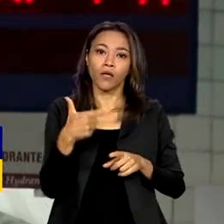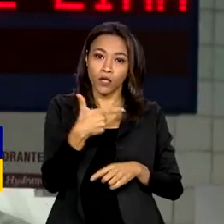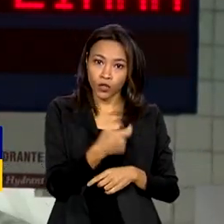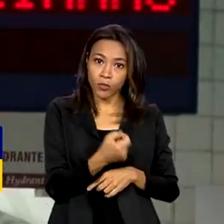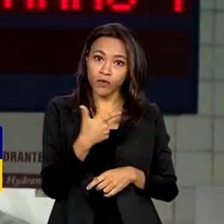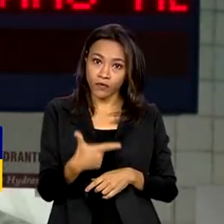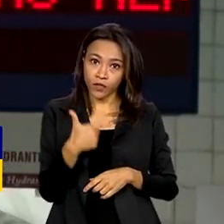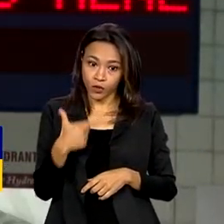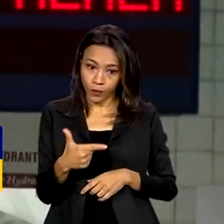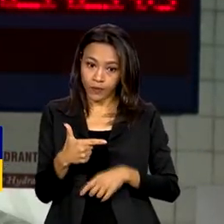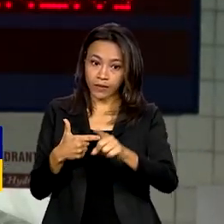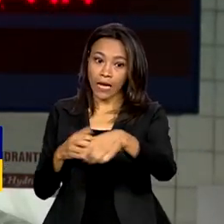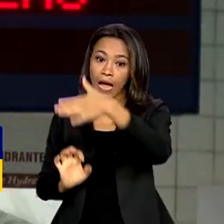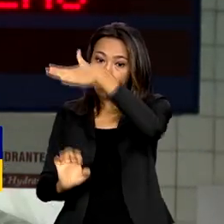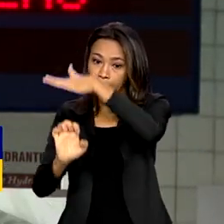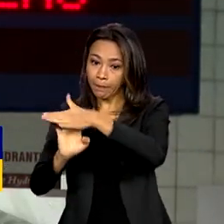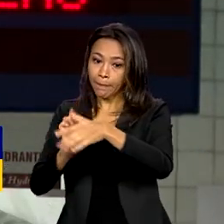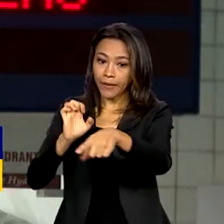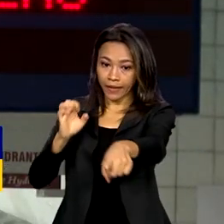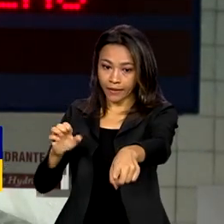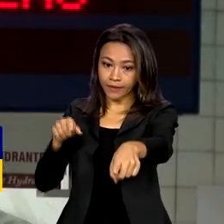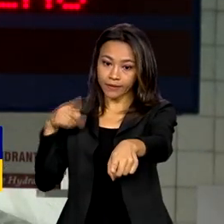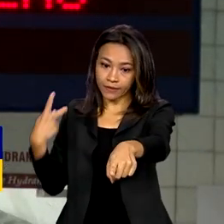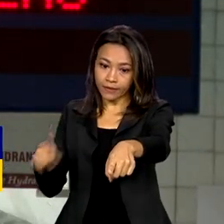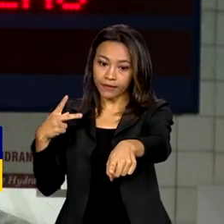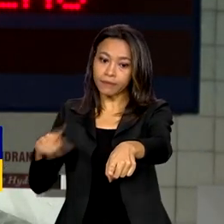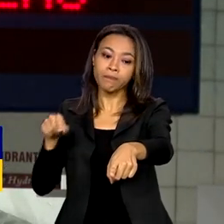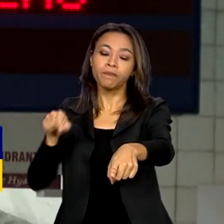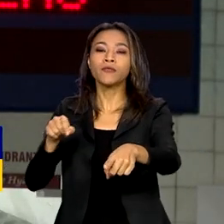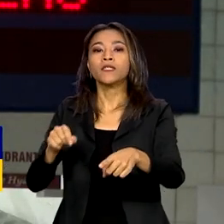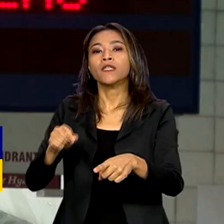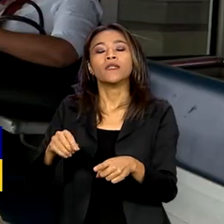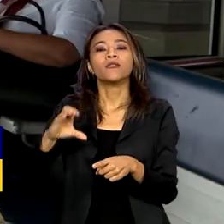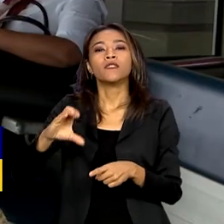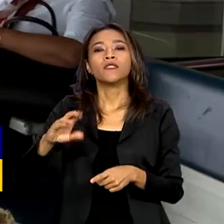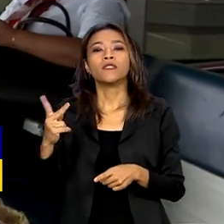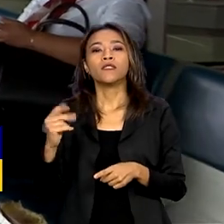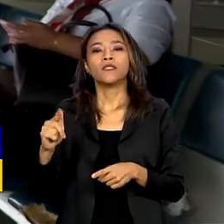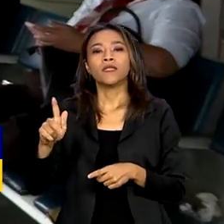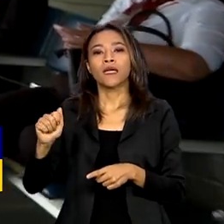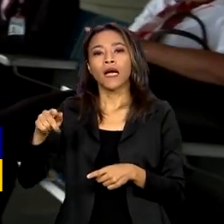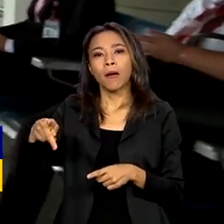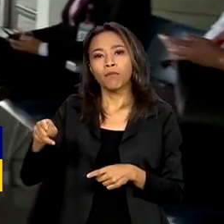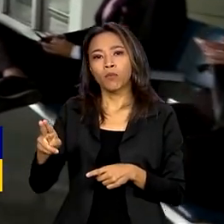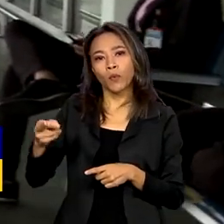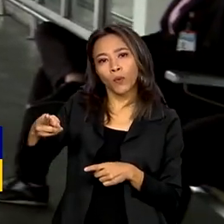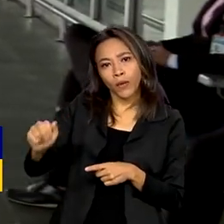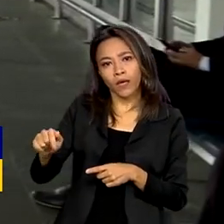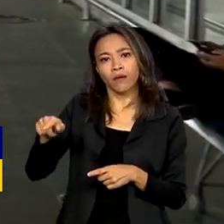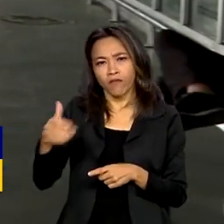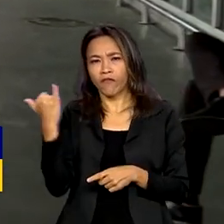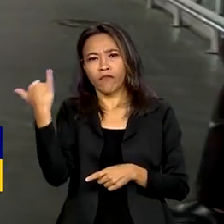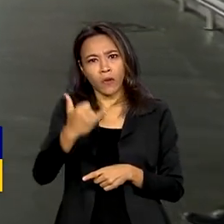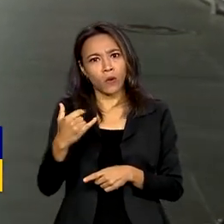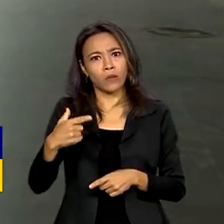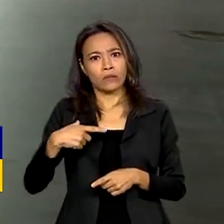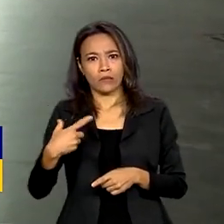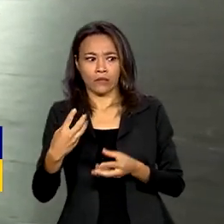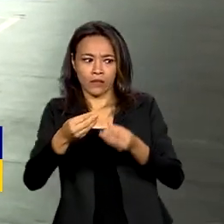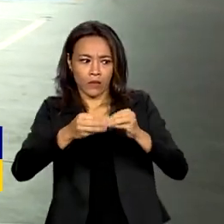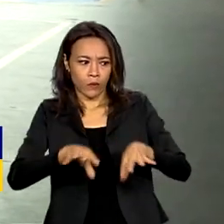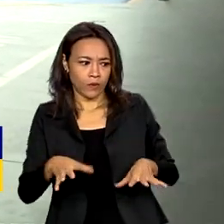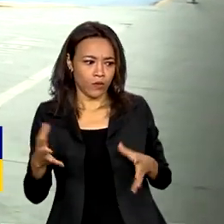de Singapura devolveu o direito de explorar o aeroporto, alegando prejuízos. Agora, a